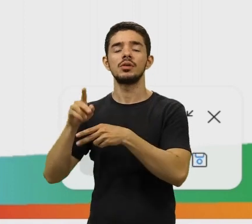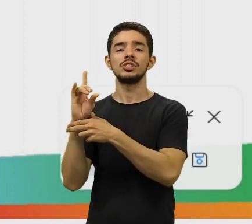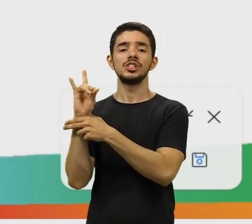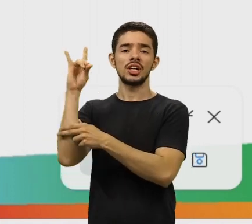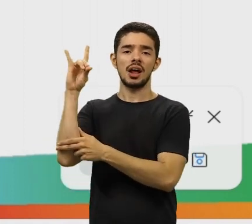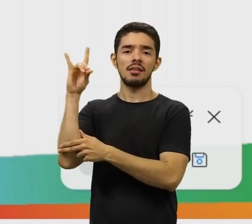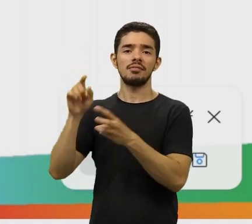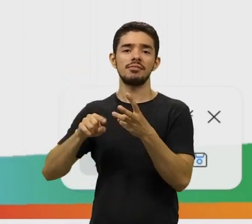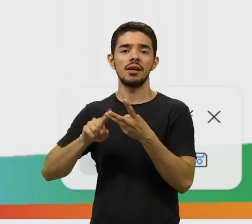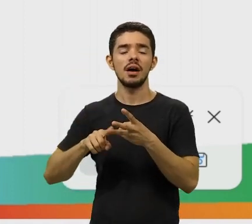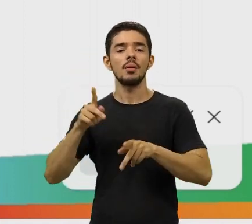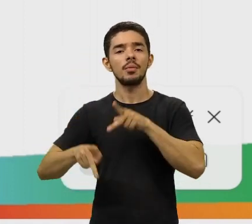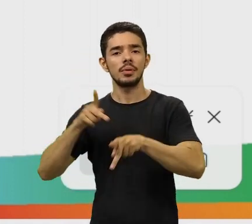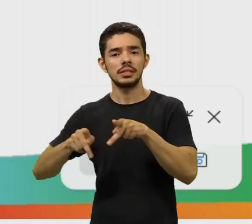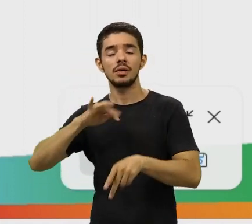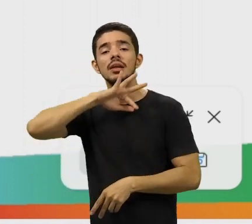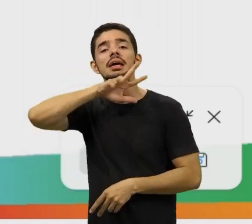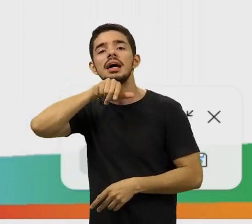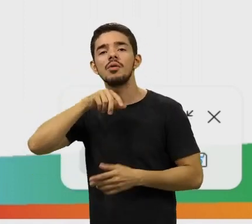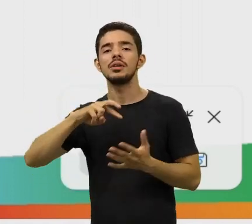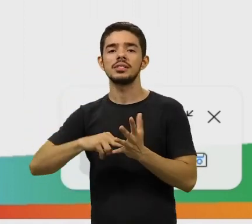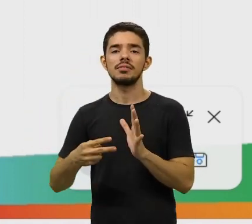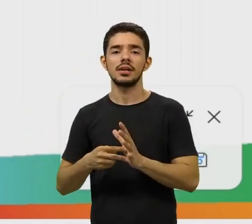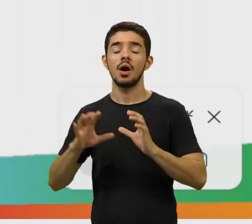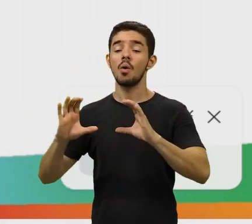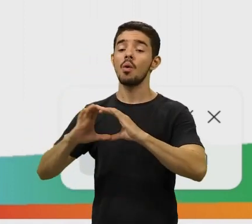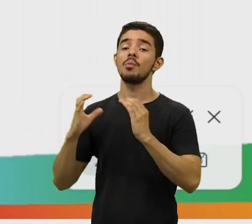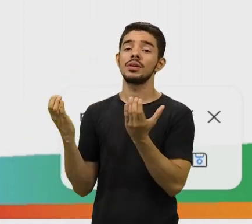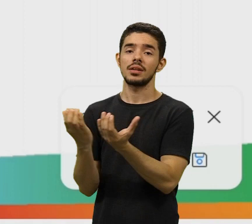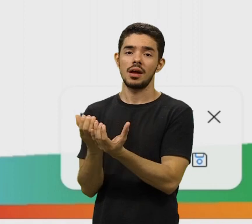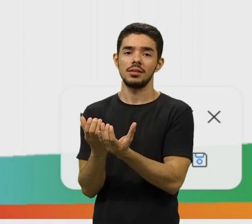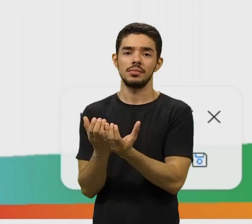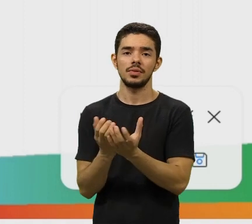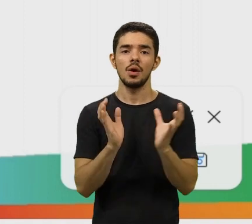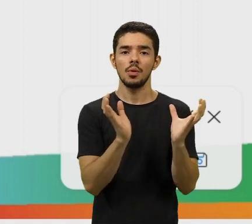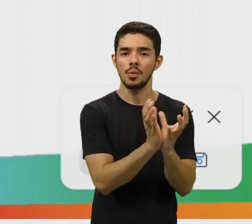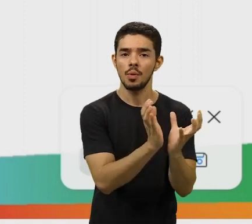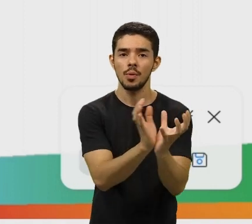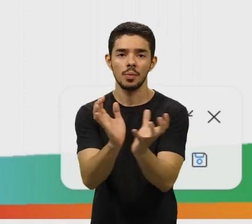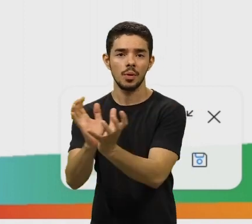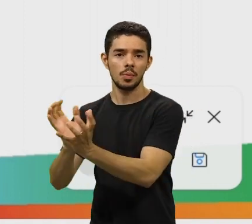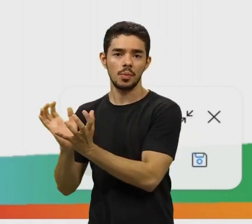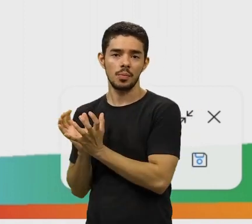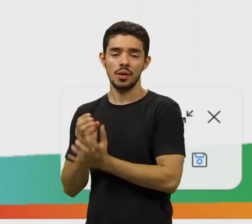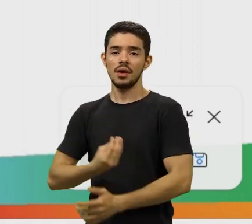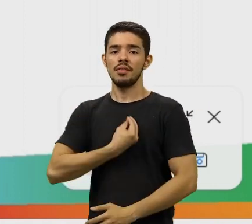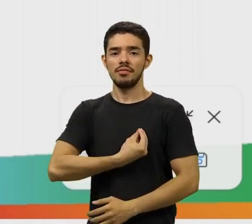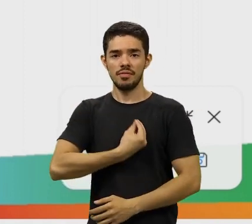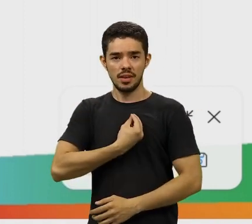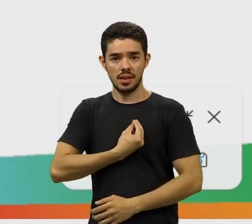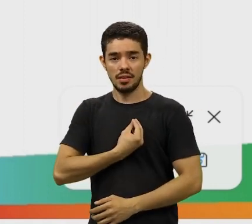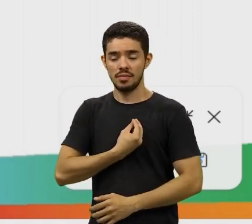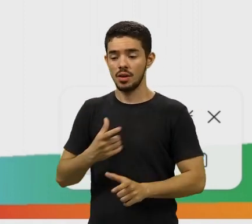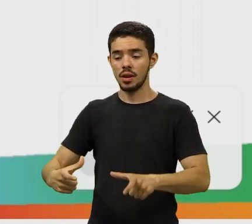leões, aí vai definir o que nós chamamos de comunidade. É o conjunto de várias populações que